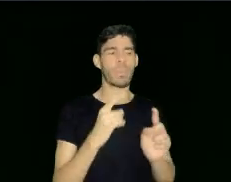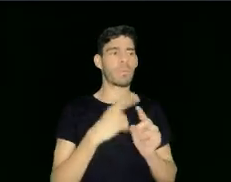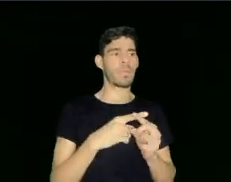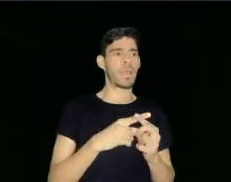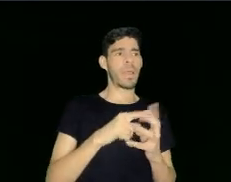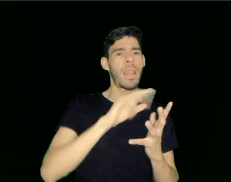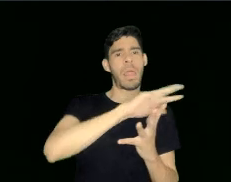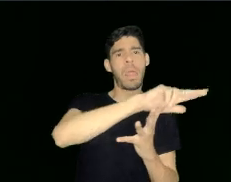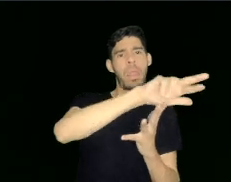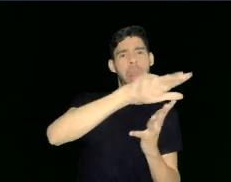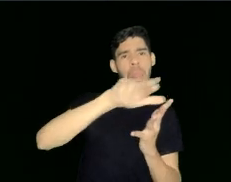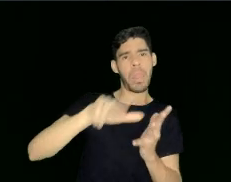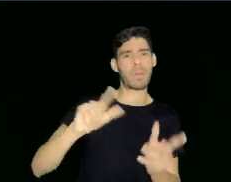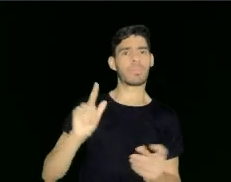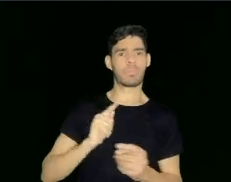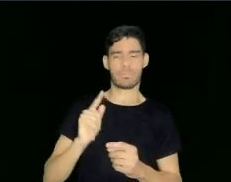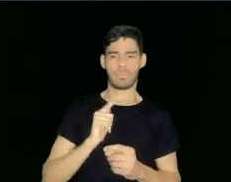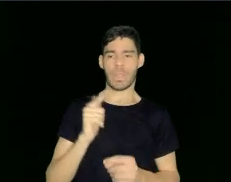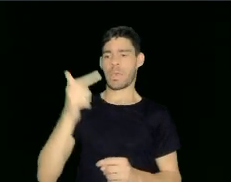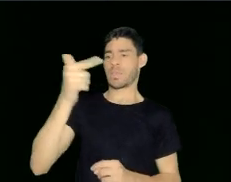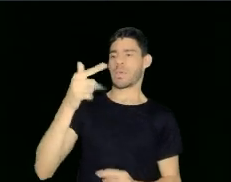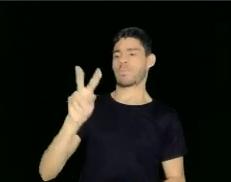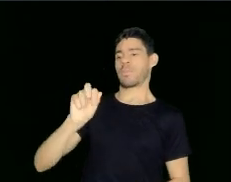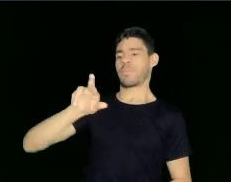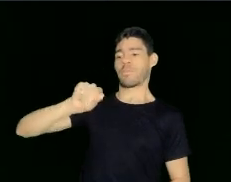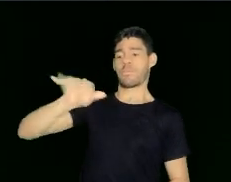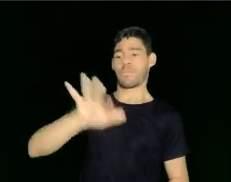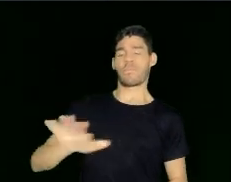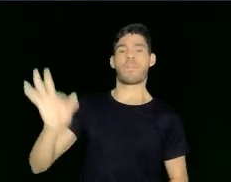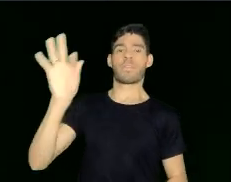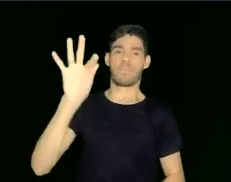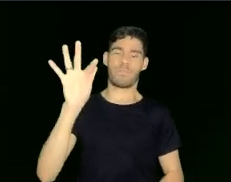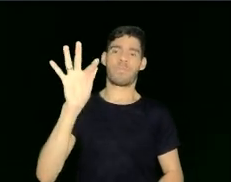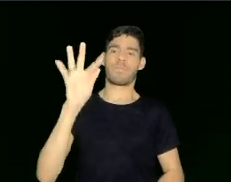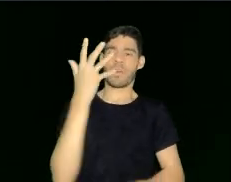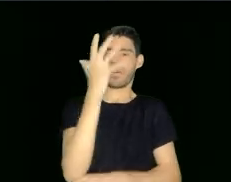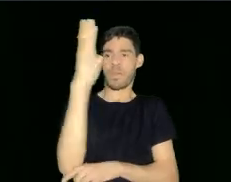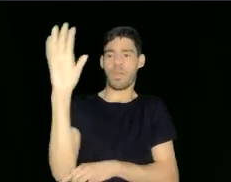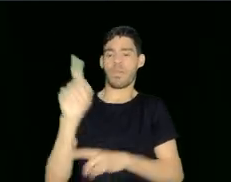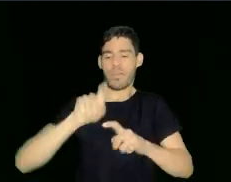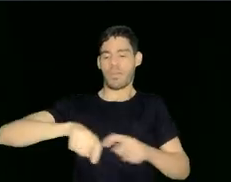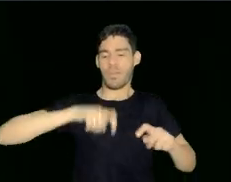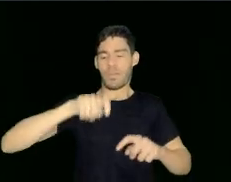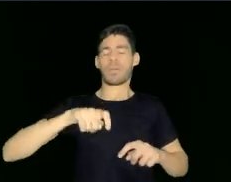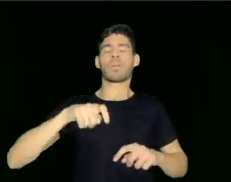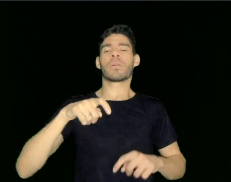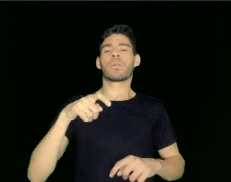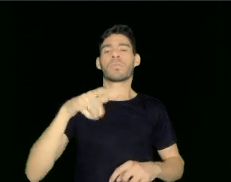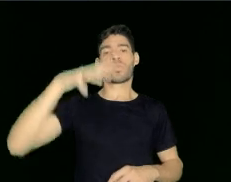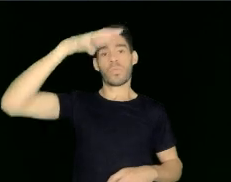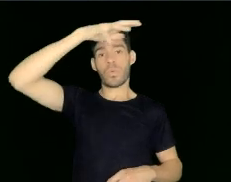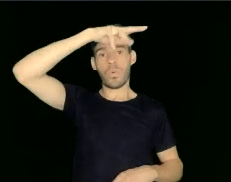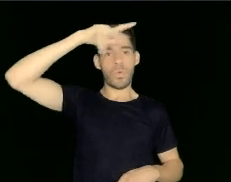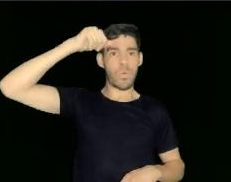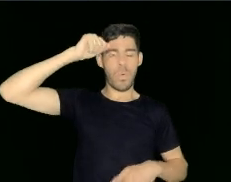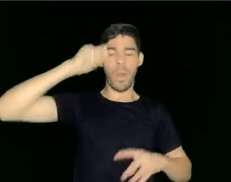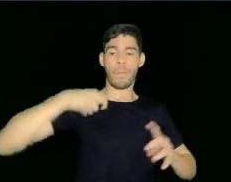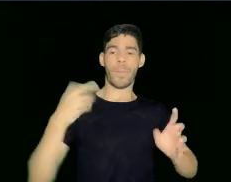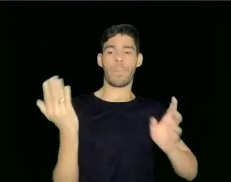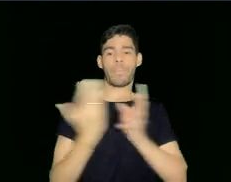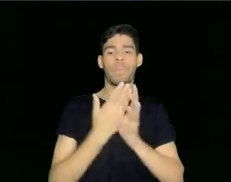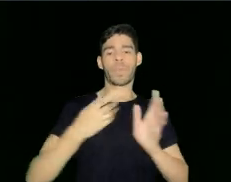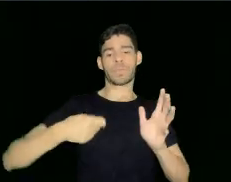lembrar de uma ação judicial, porque existem muitas, na 7ª Vara Federal Ambiental e Agrária da